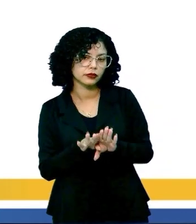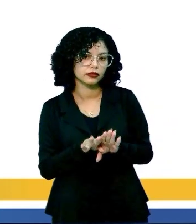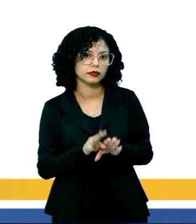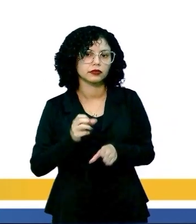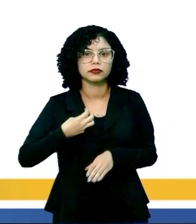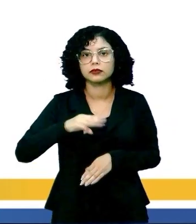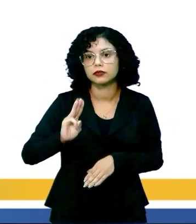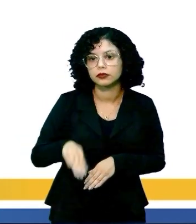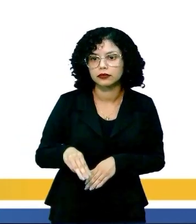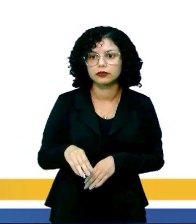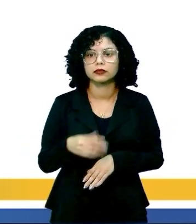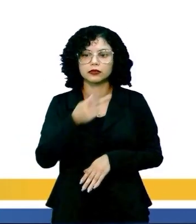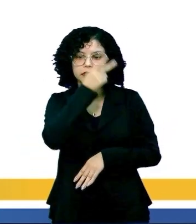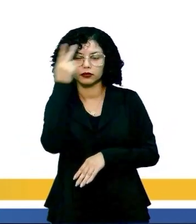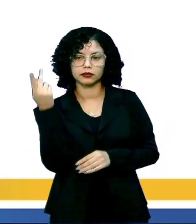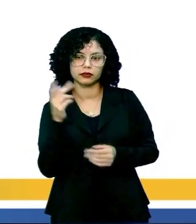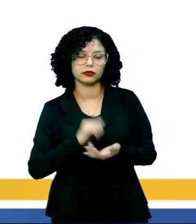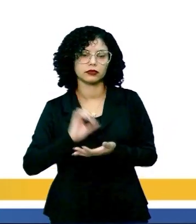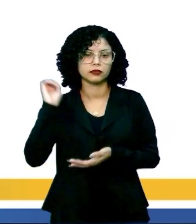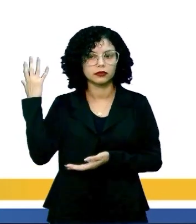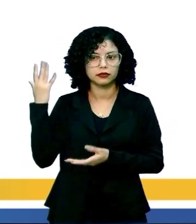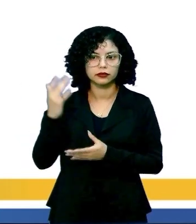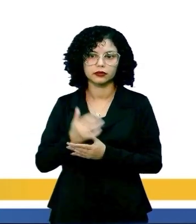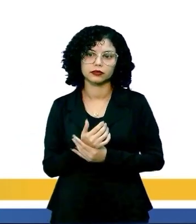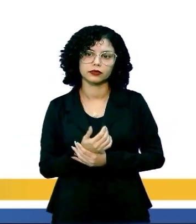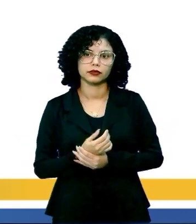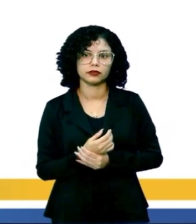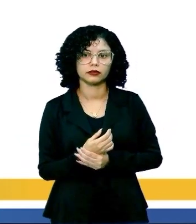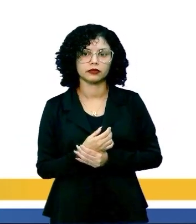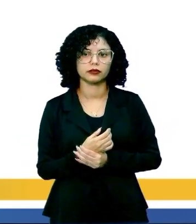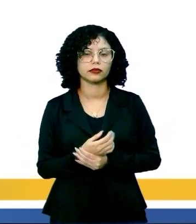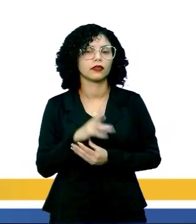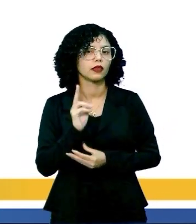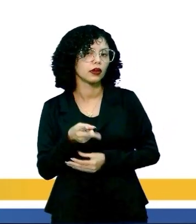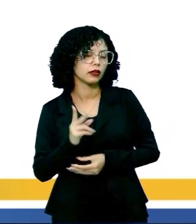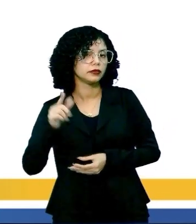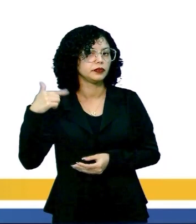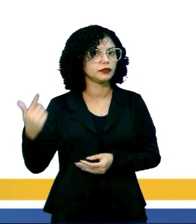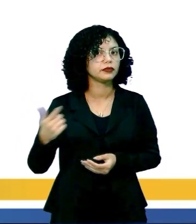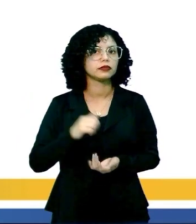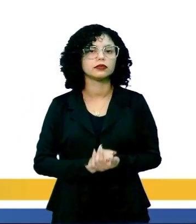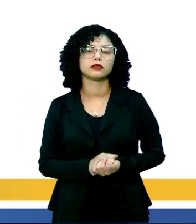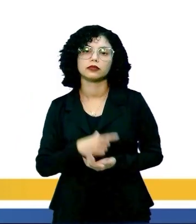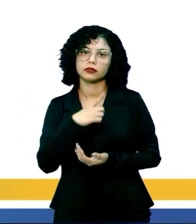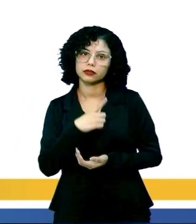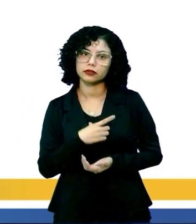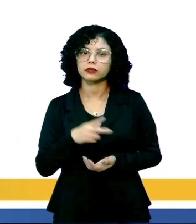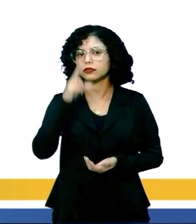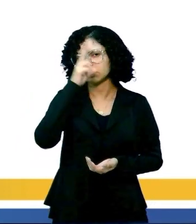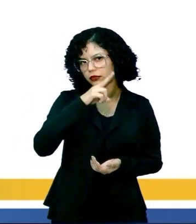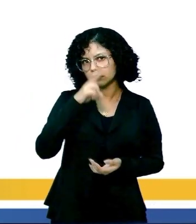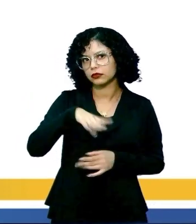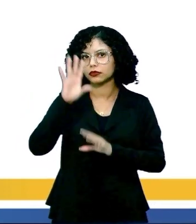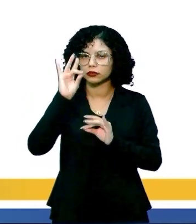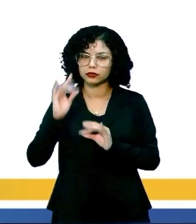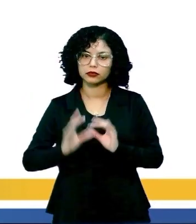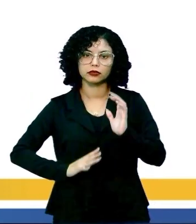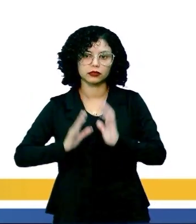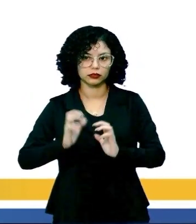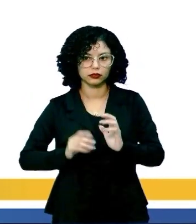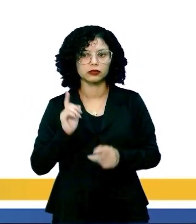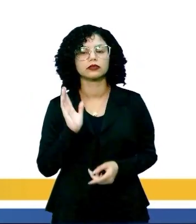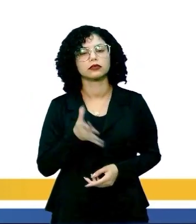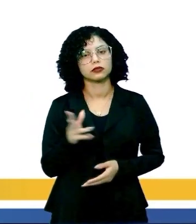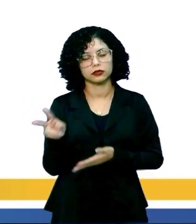quem são as pessoas e os eventos que ocorreram. Mesmo nós não estando lá, né? A gente não estando lá, a gente lembra desses eventos porque nós